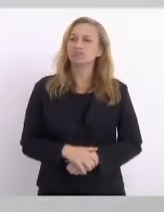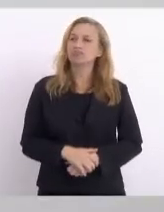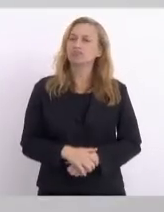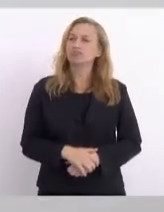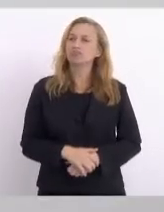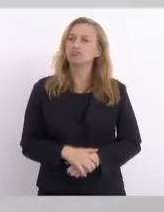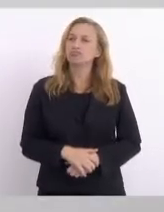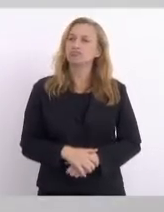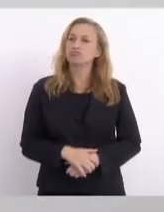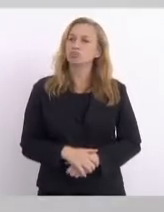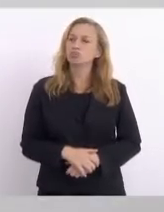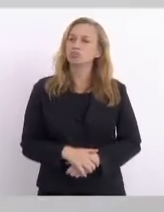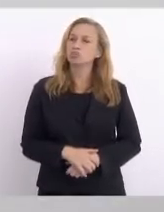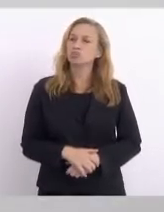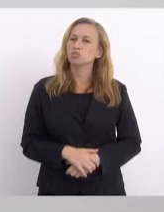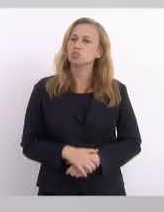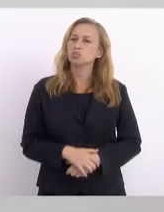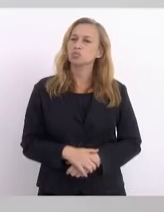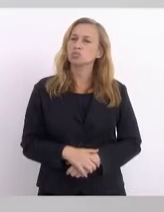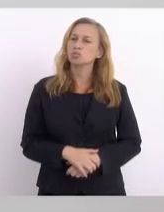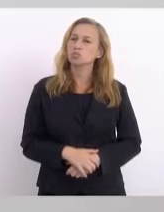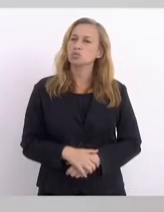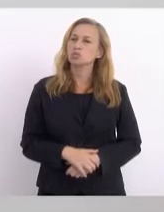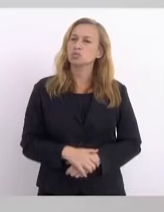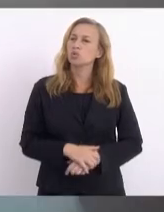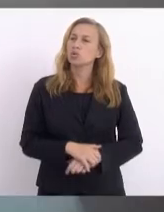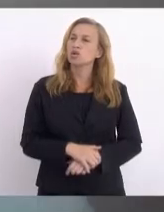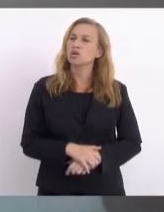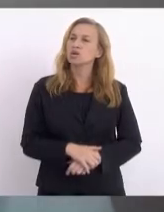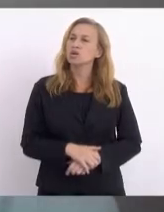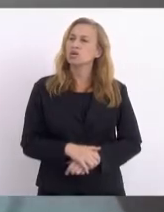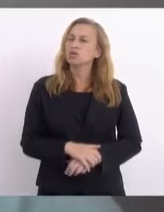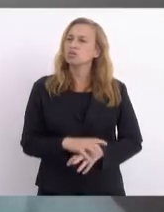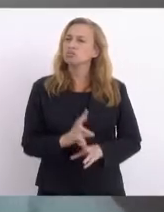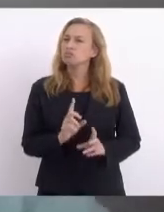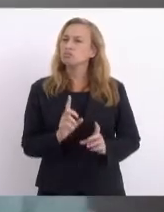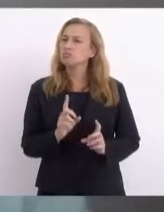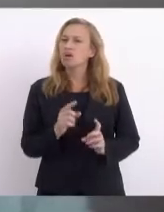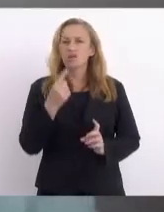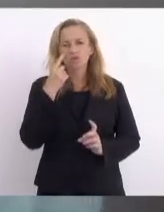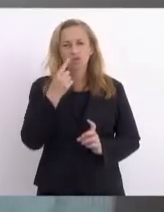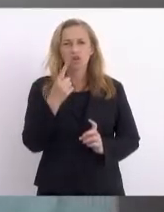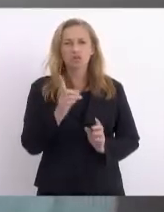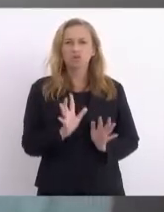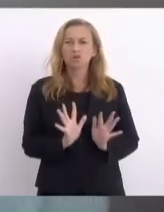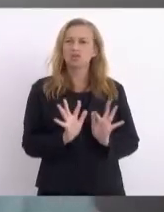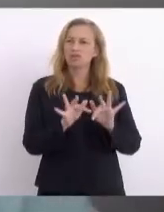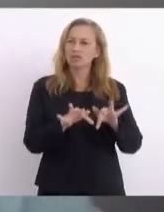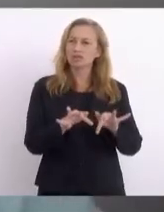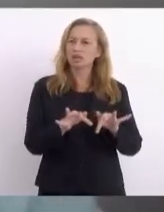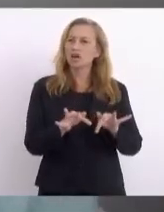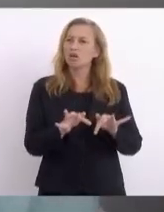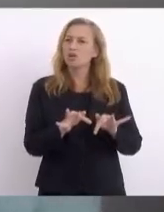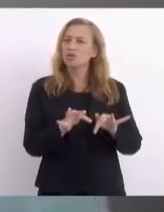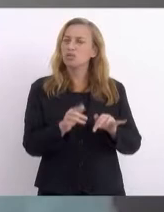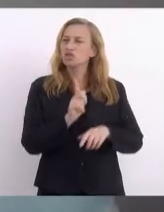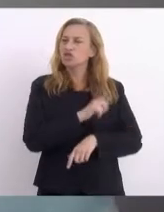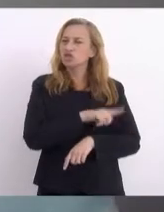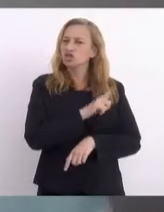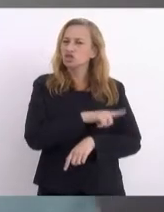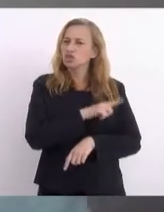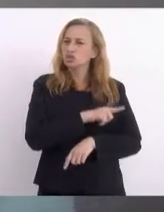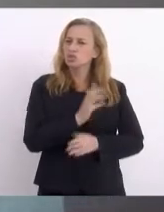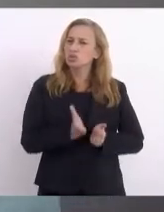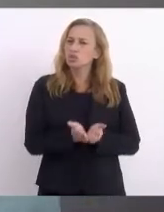cobrando uma definição sobre a gestão no transporte aquaviário no estado do Rio de